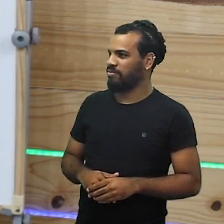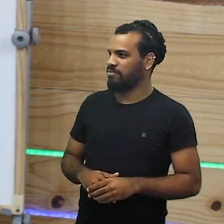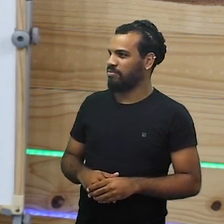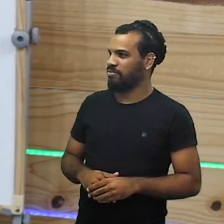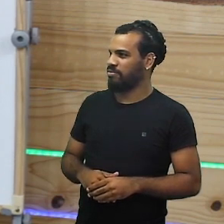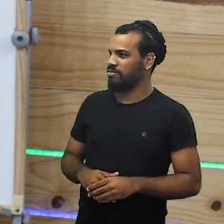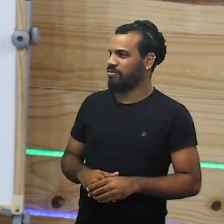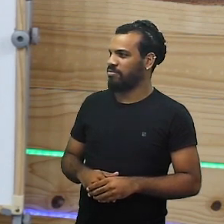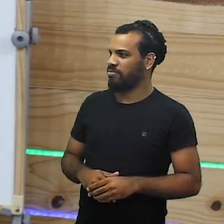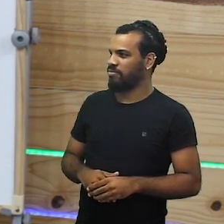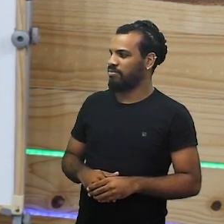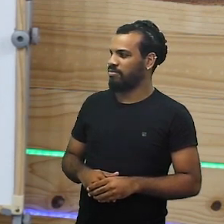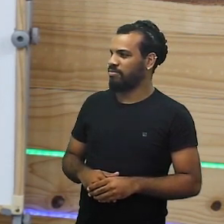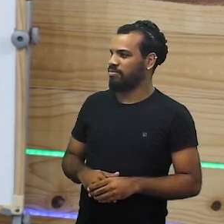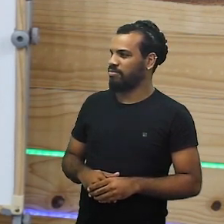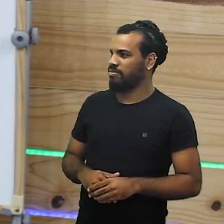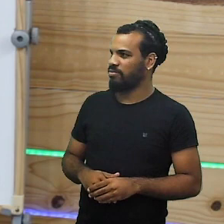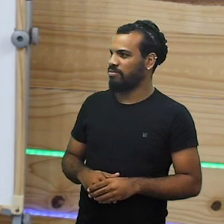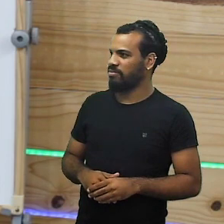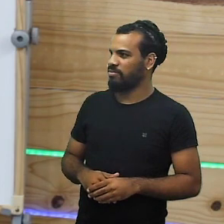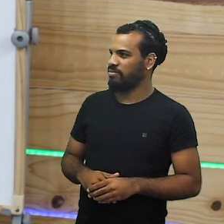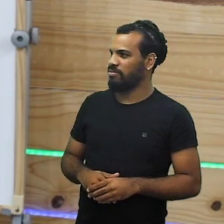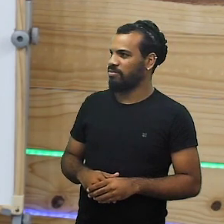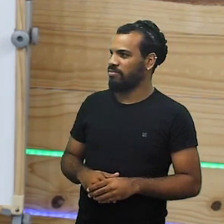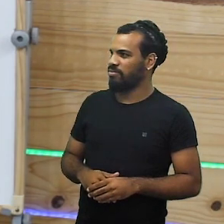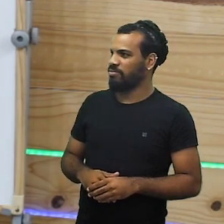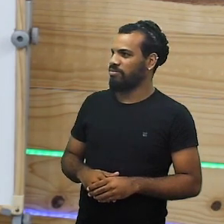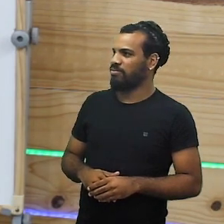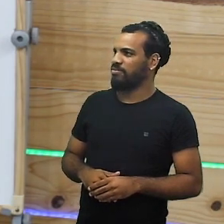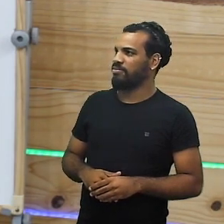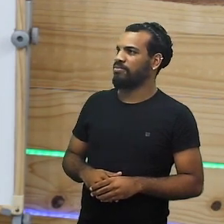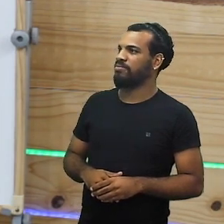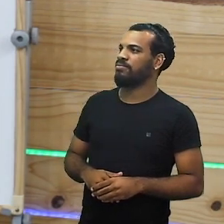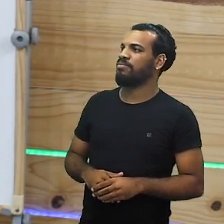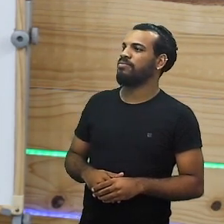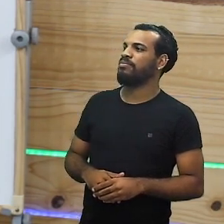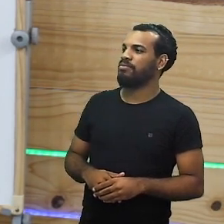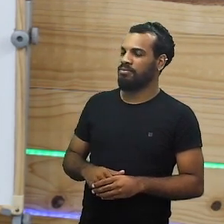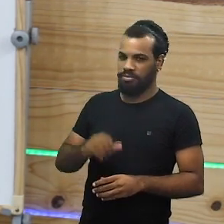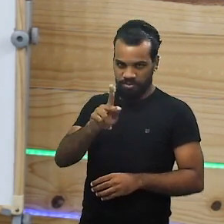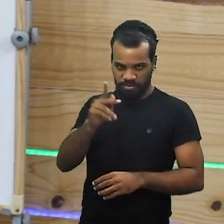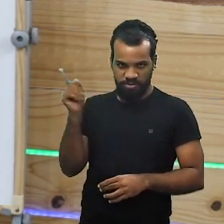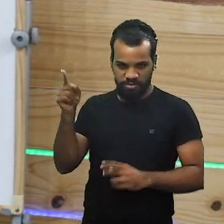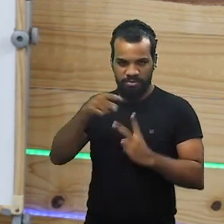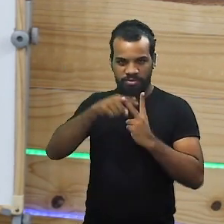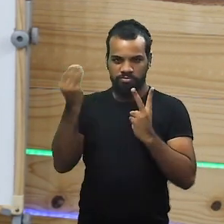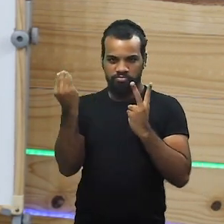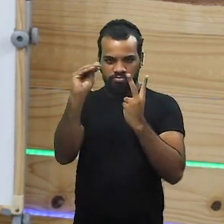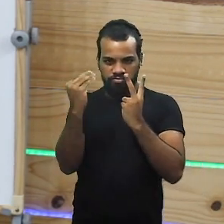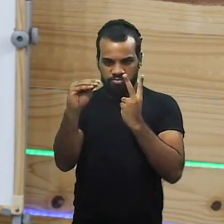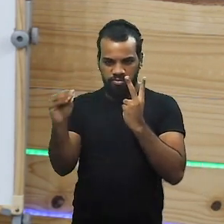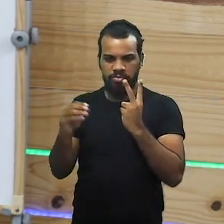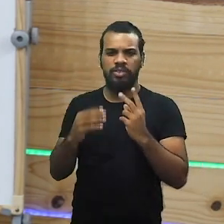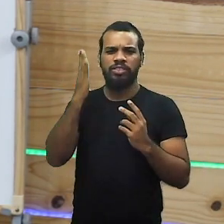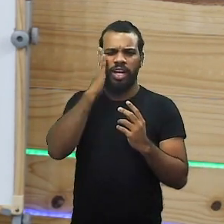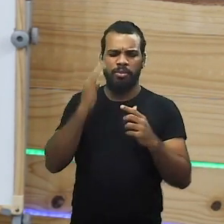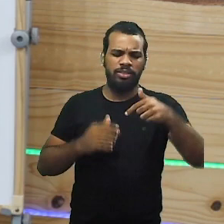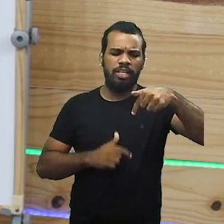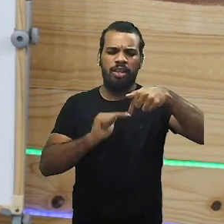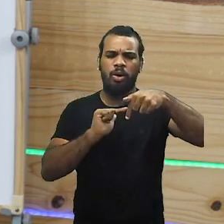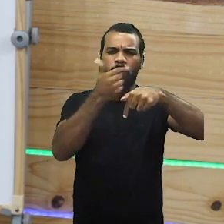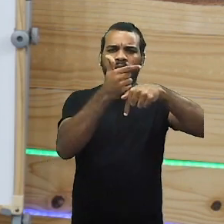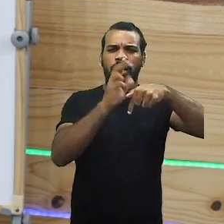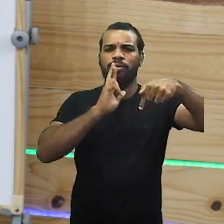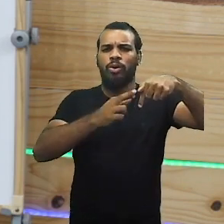Vou fazer assim, ó. Tu sabes que 7 ao quadrado é 49